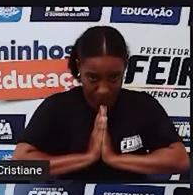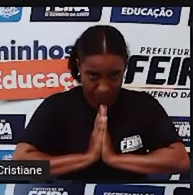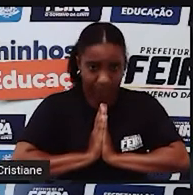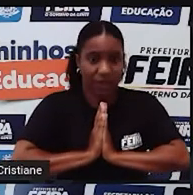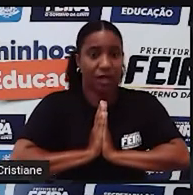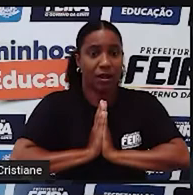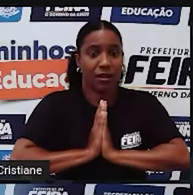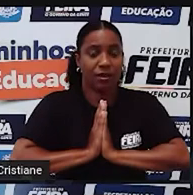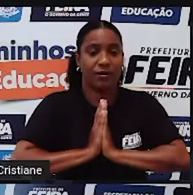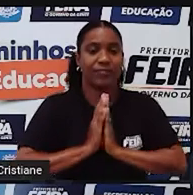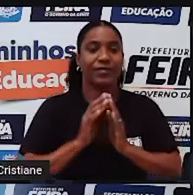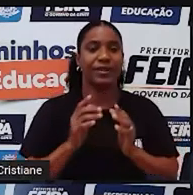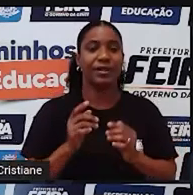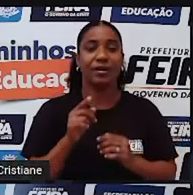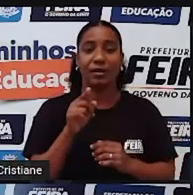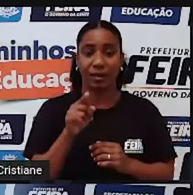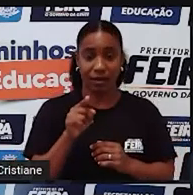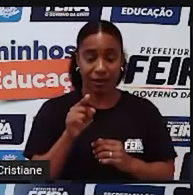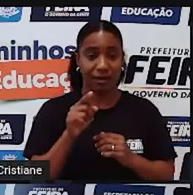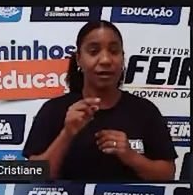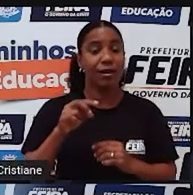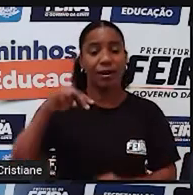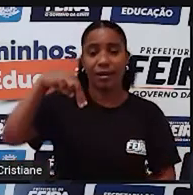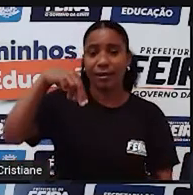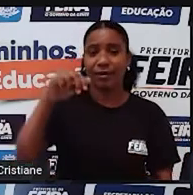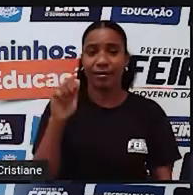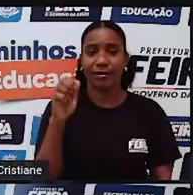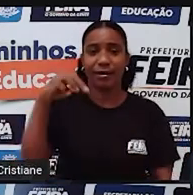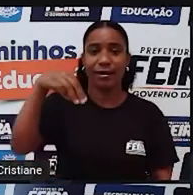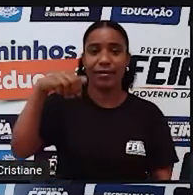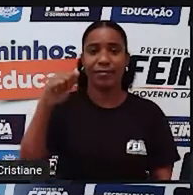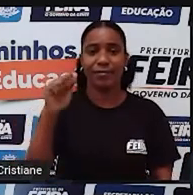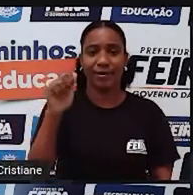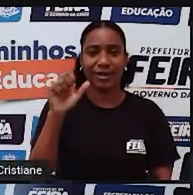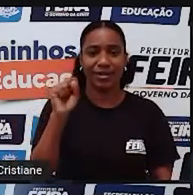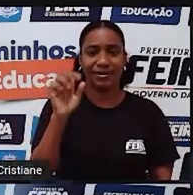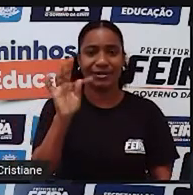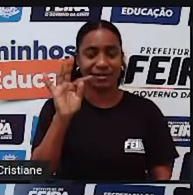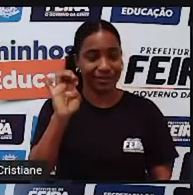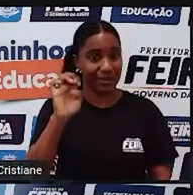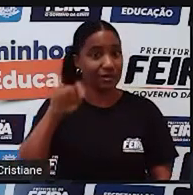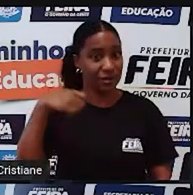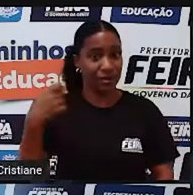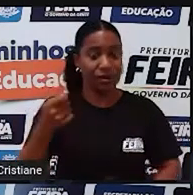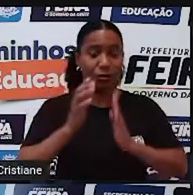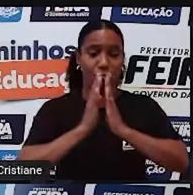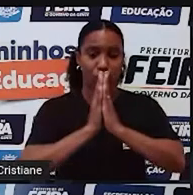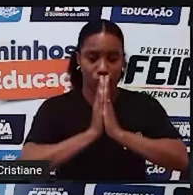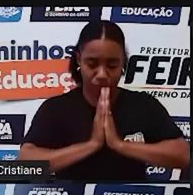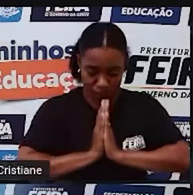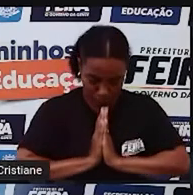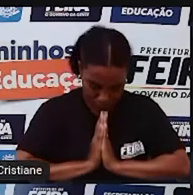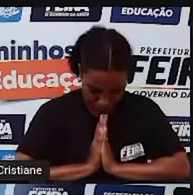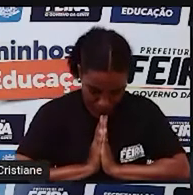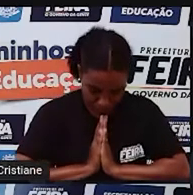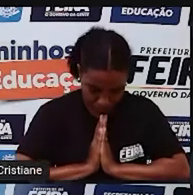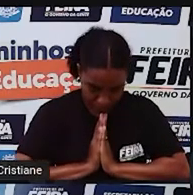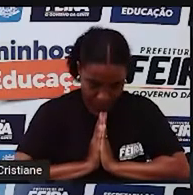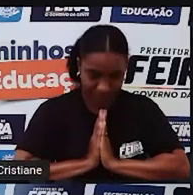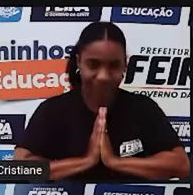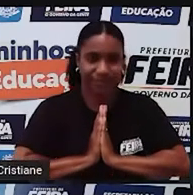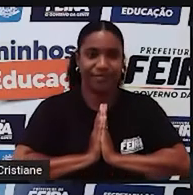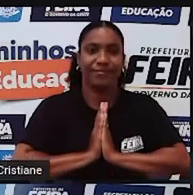namastê, porque é assim que eles fazem, a gente pode traduzir para a nossa língua como se fosse